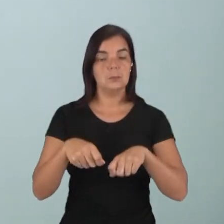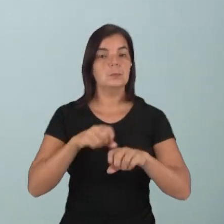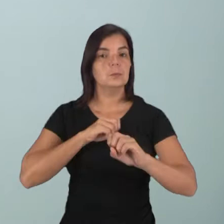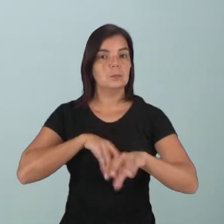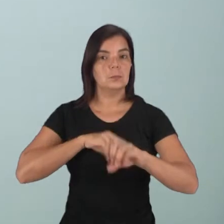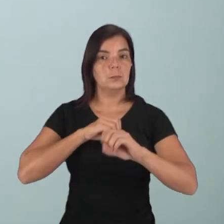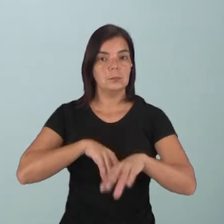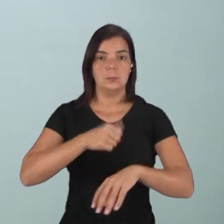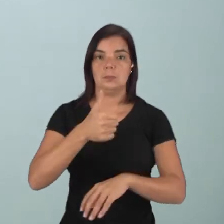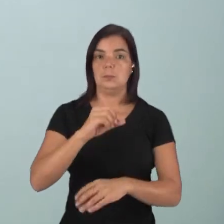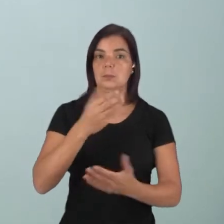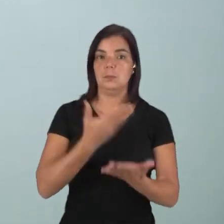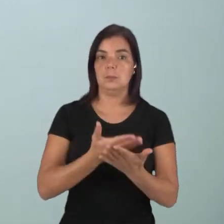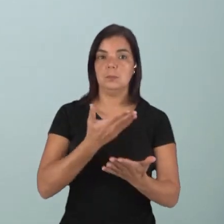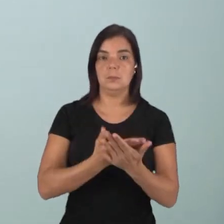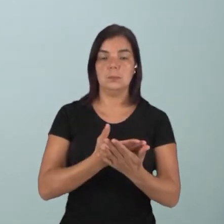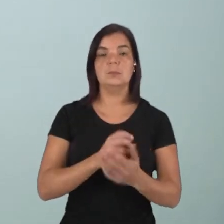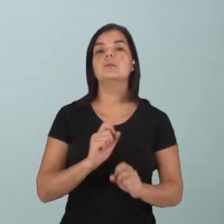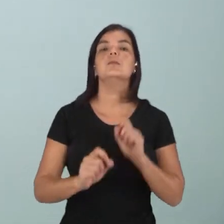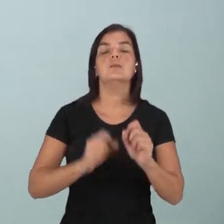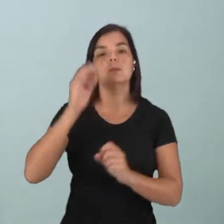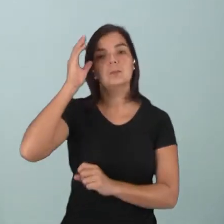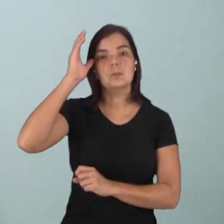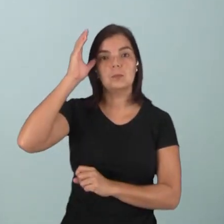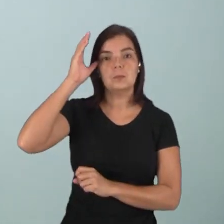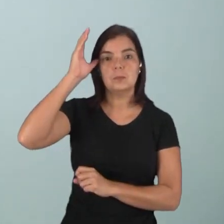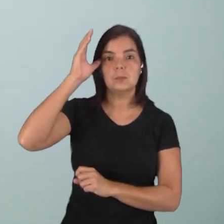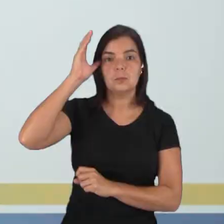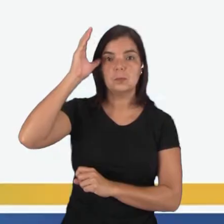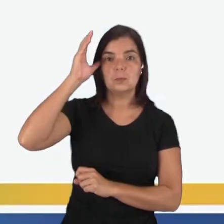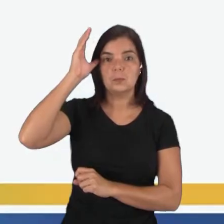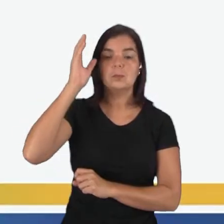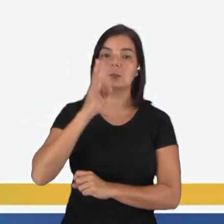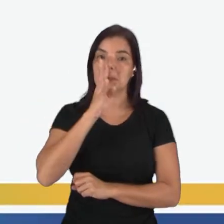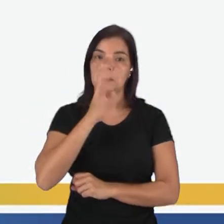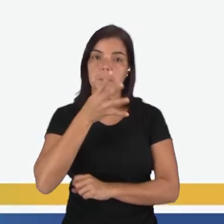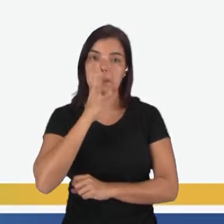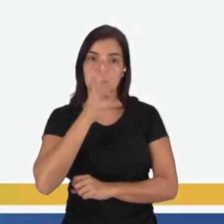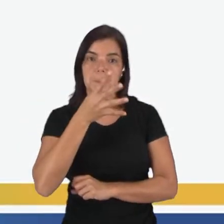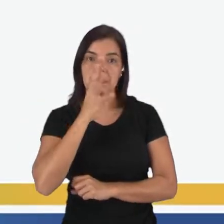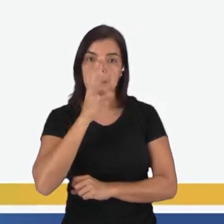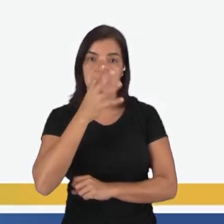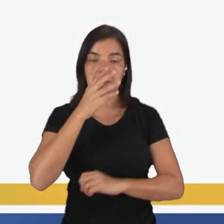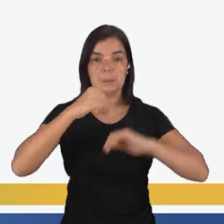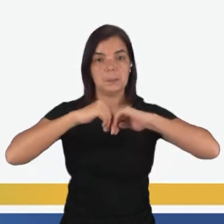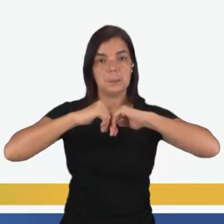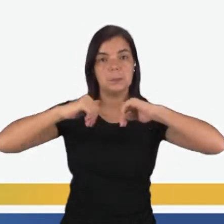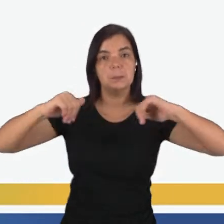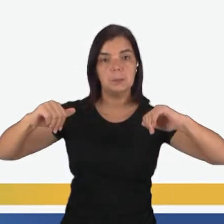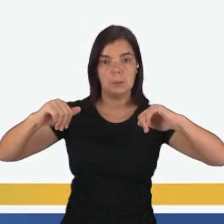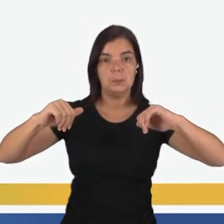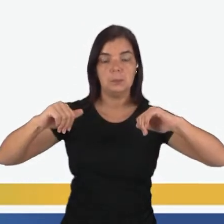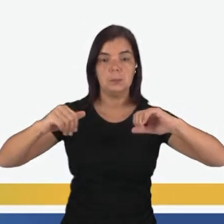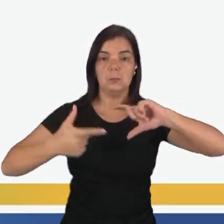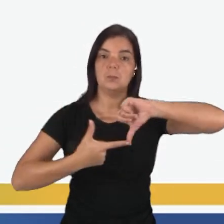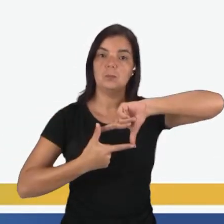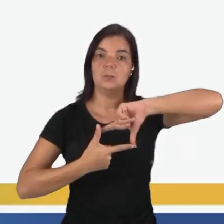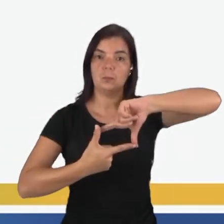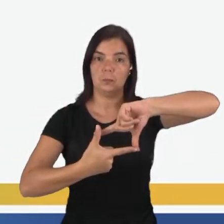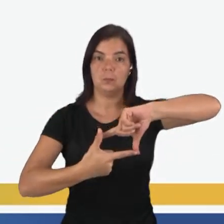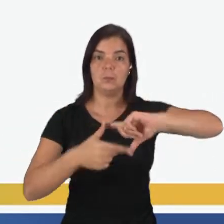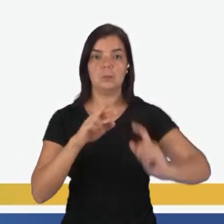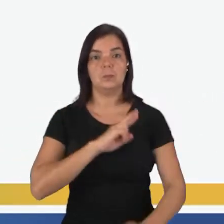a nossa 10ª aula vai falar sobre a consciência crítica desvinculada do